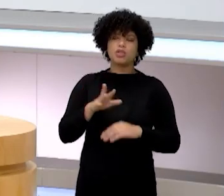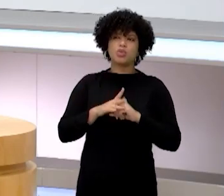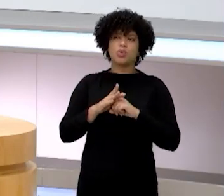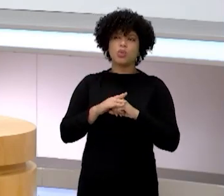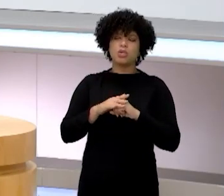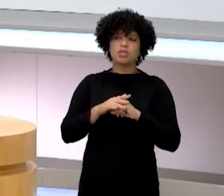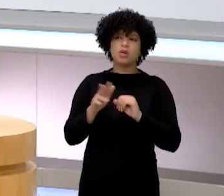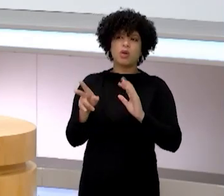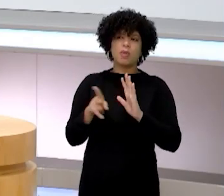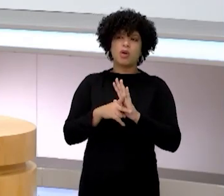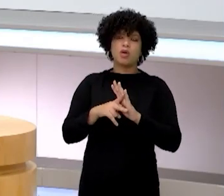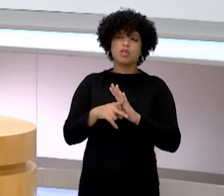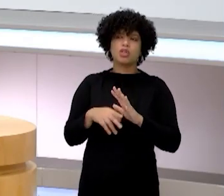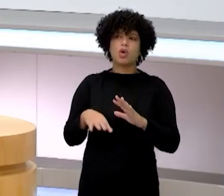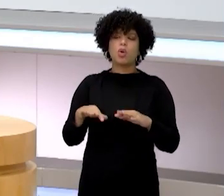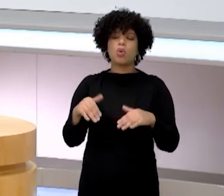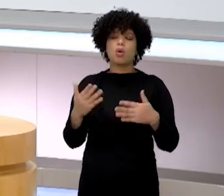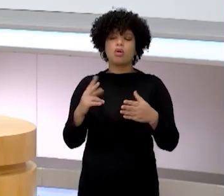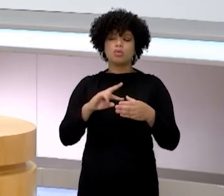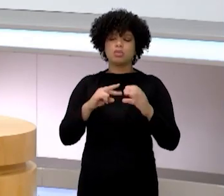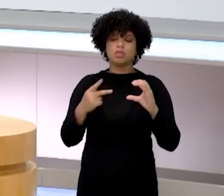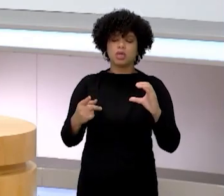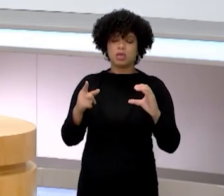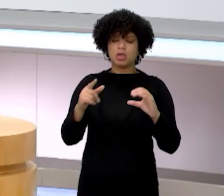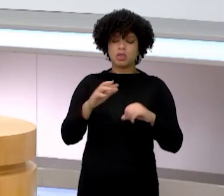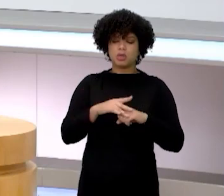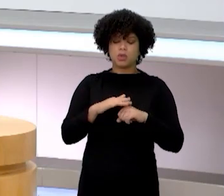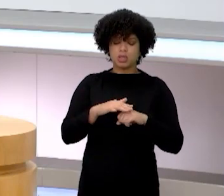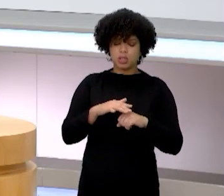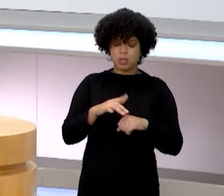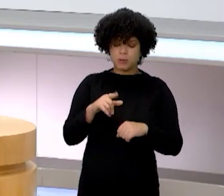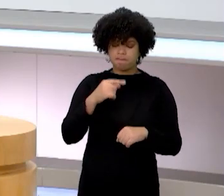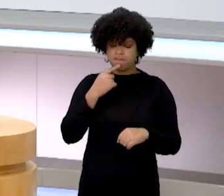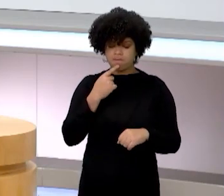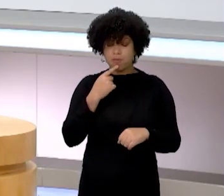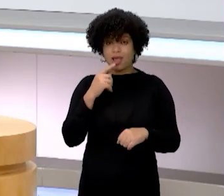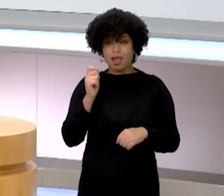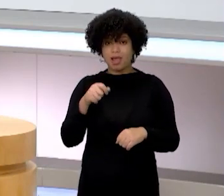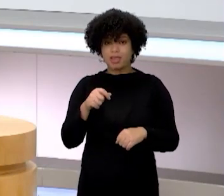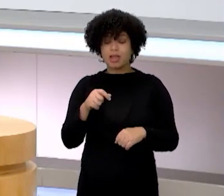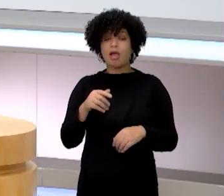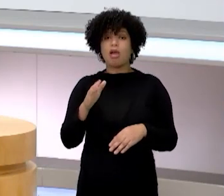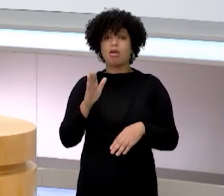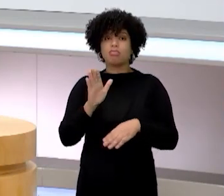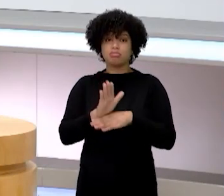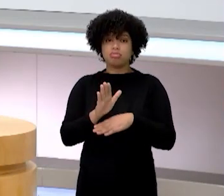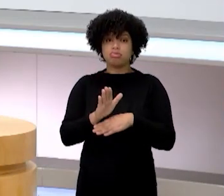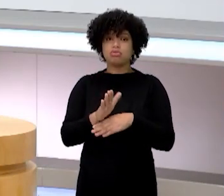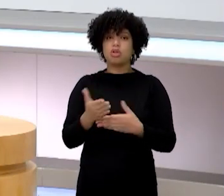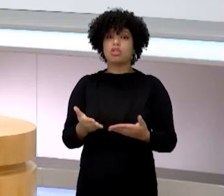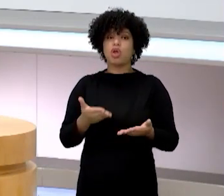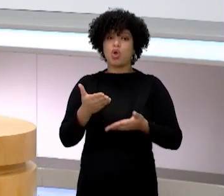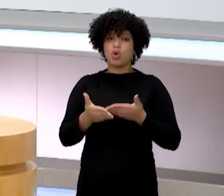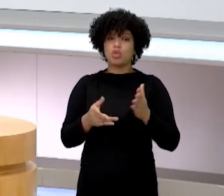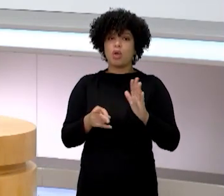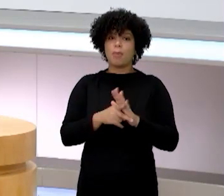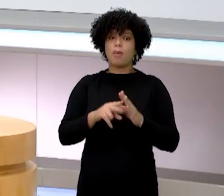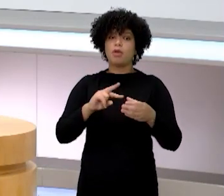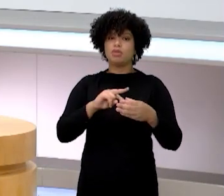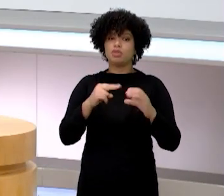pessoa tem que é defeituoso, então ela pode fazer um tratamento, por exemplo, com terapia